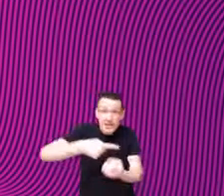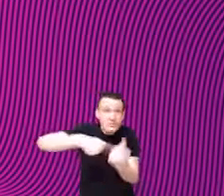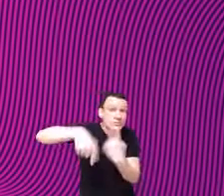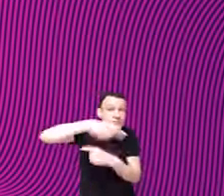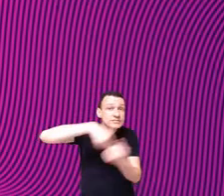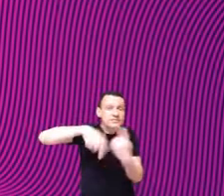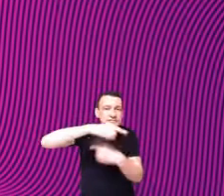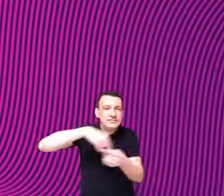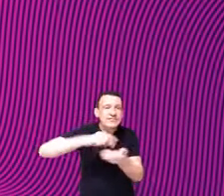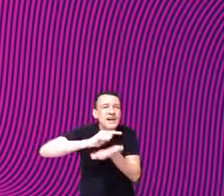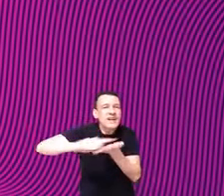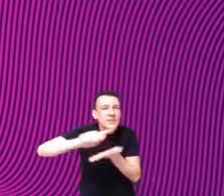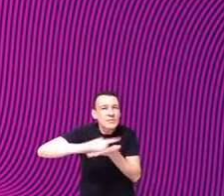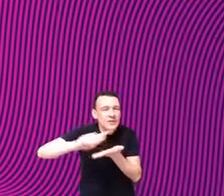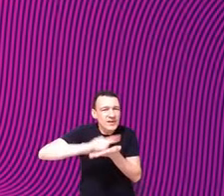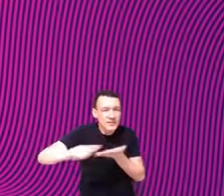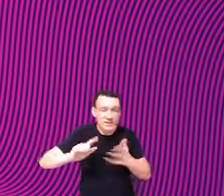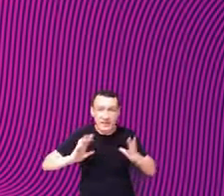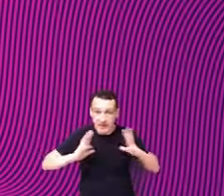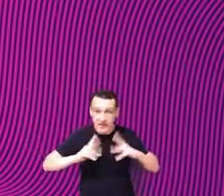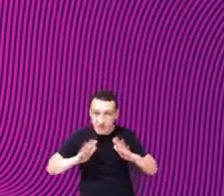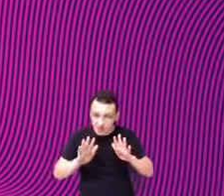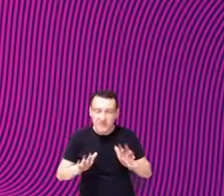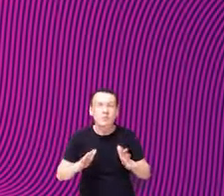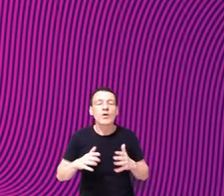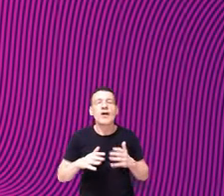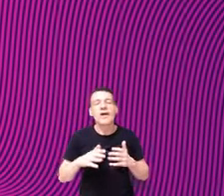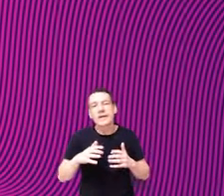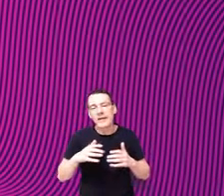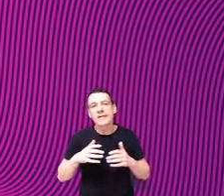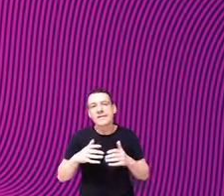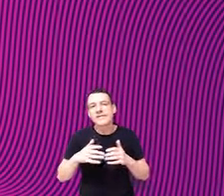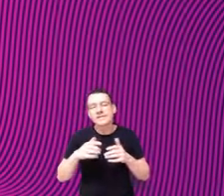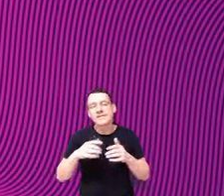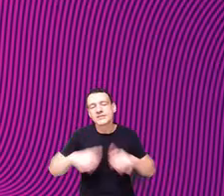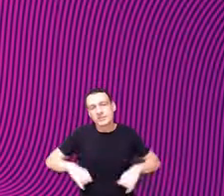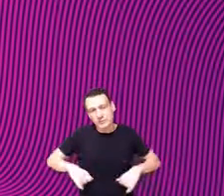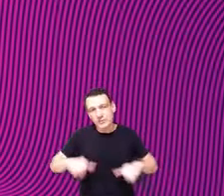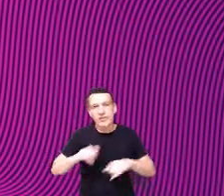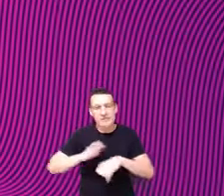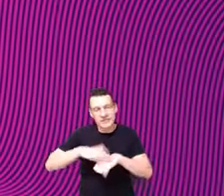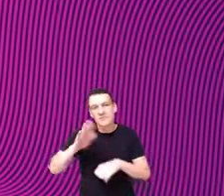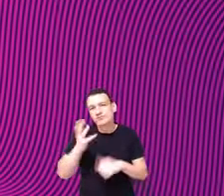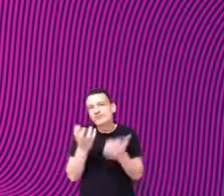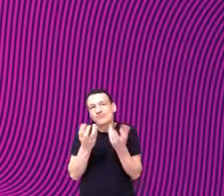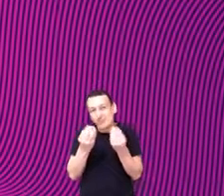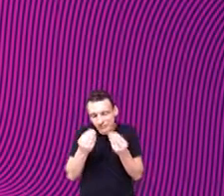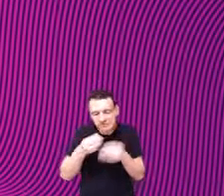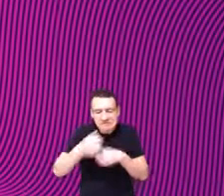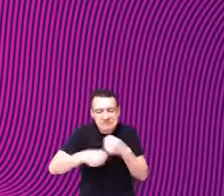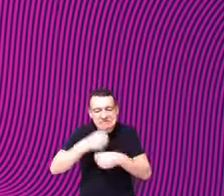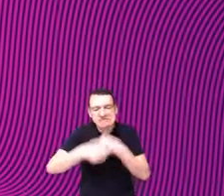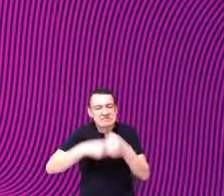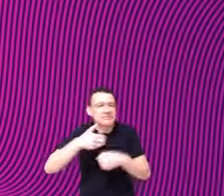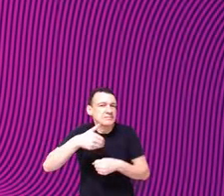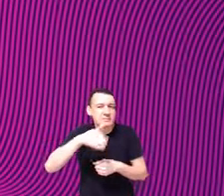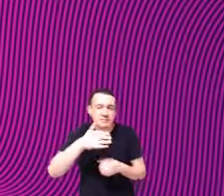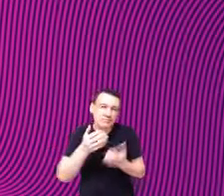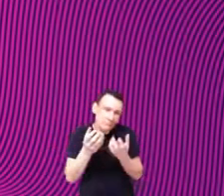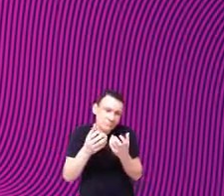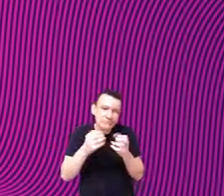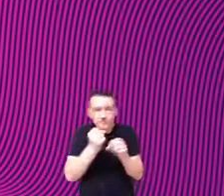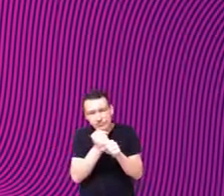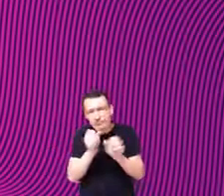sofre muito intensamente, né? Agora, em criança, né, as crianças vão ficar aí, né,